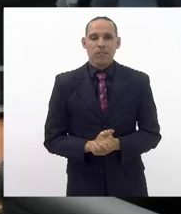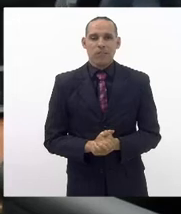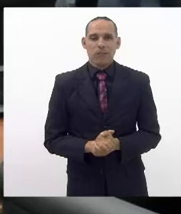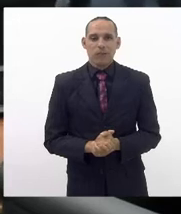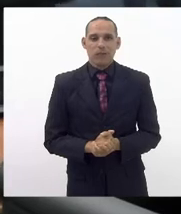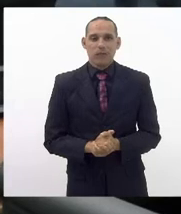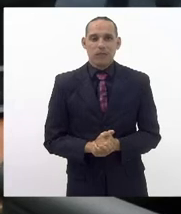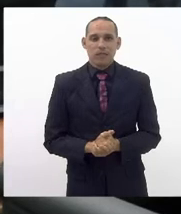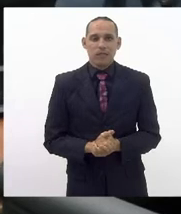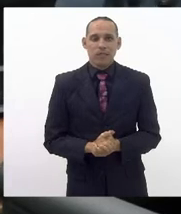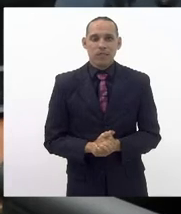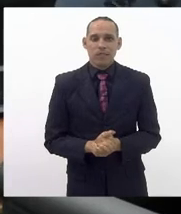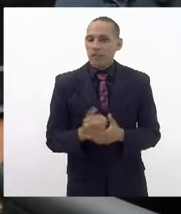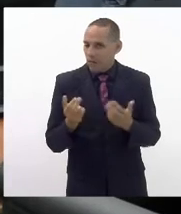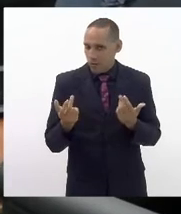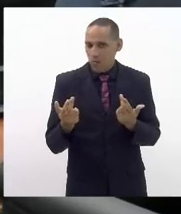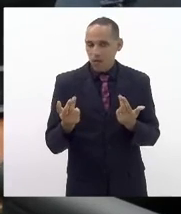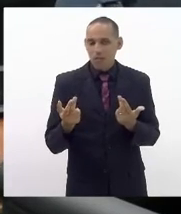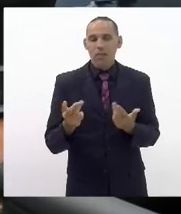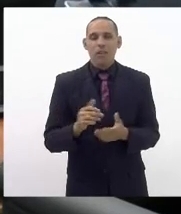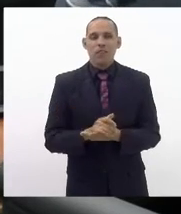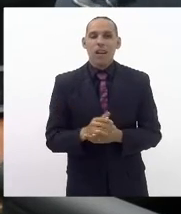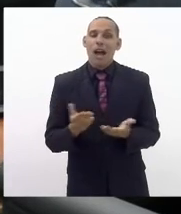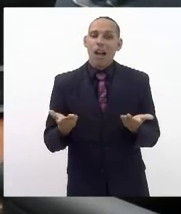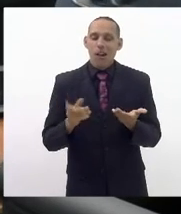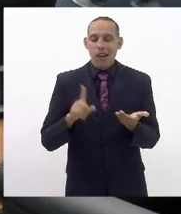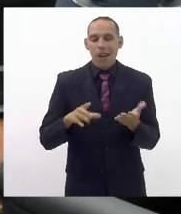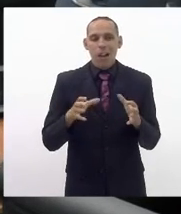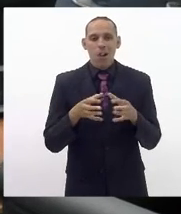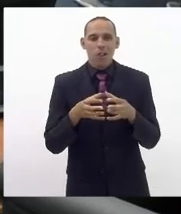É o mesmo. Agora pela Comissão de...